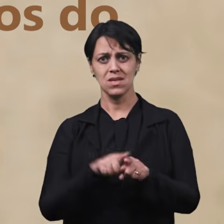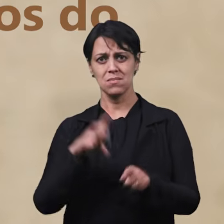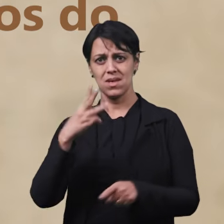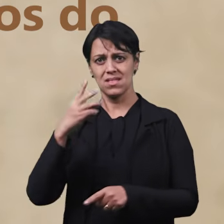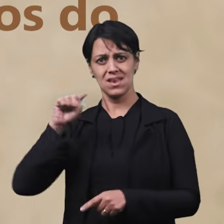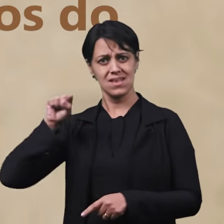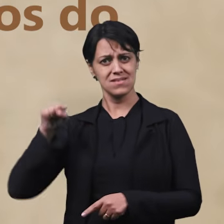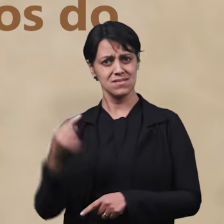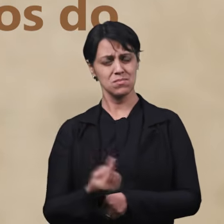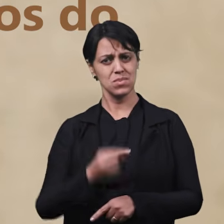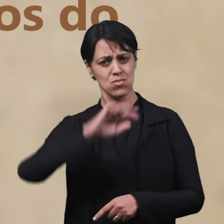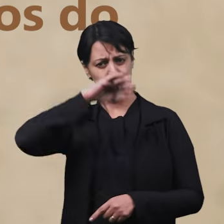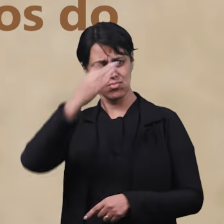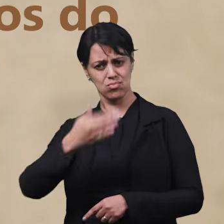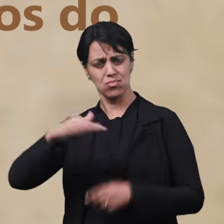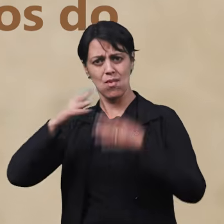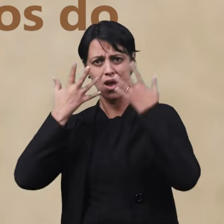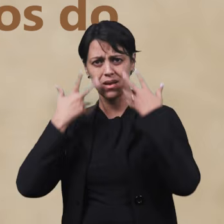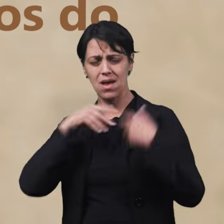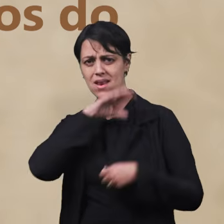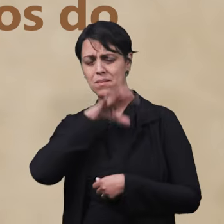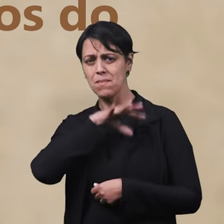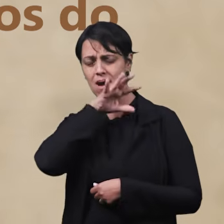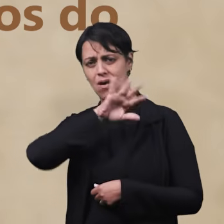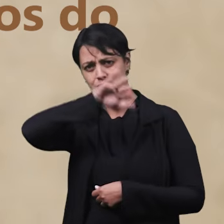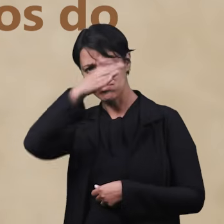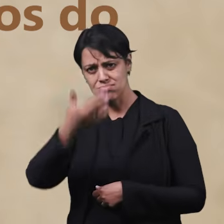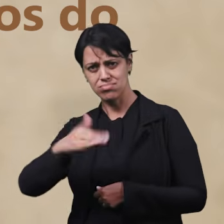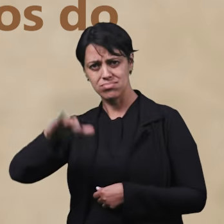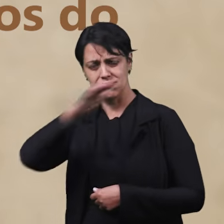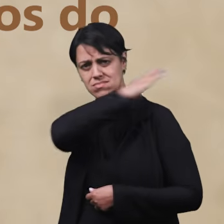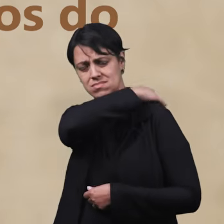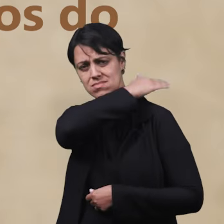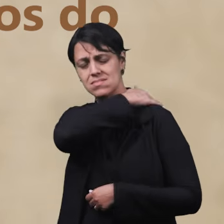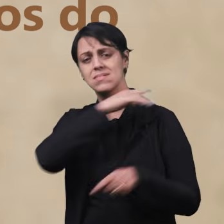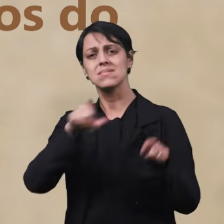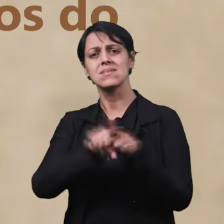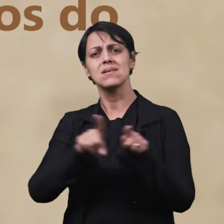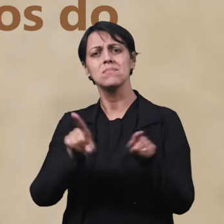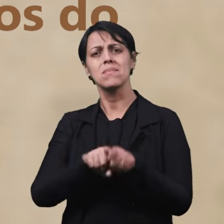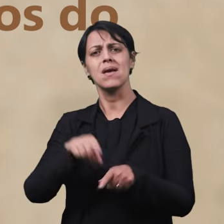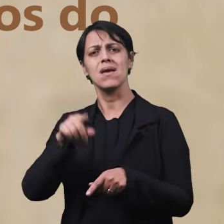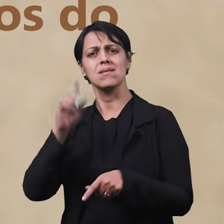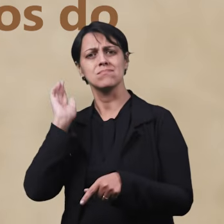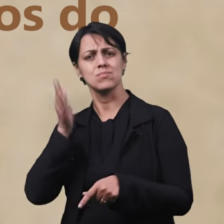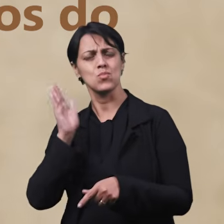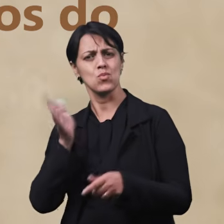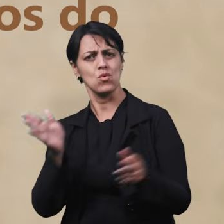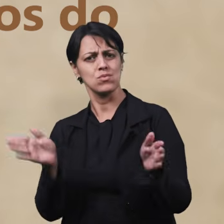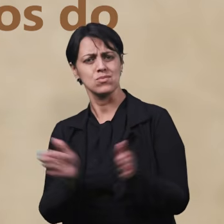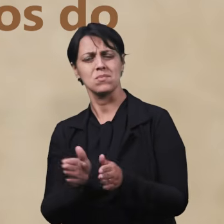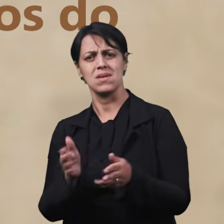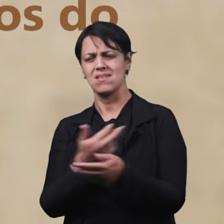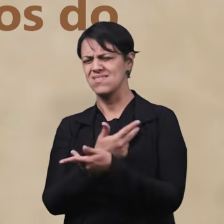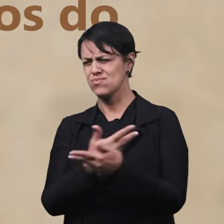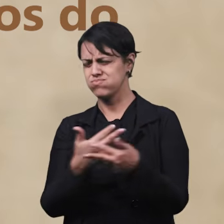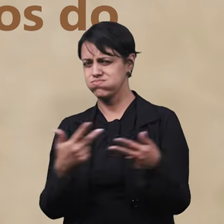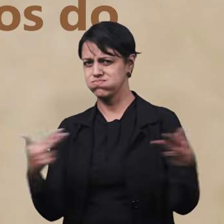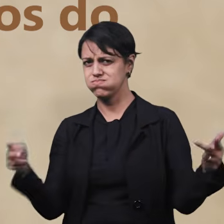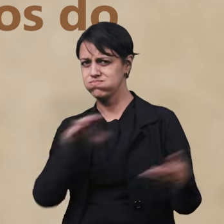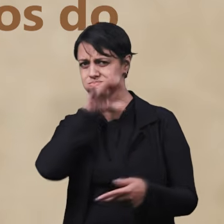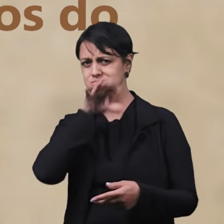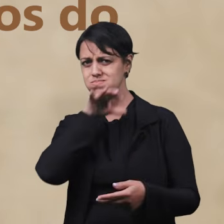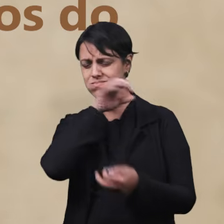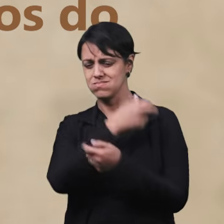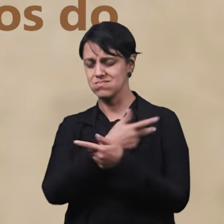500 juntas de bois e 500 jumentas, eram também muitíssimos os servos a seu serviço, de maneira, aí eu resumo,